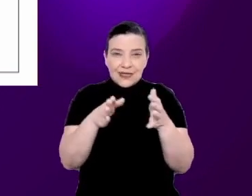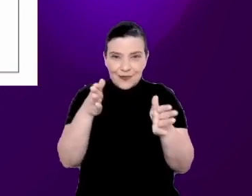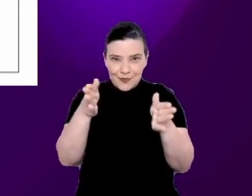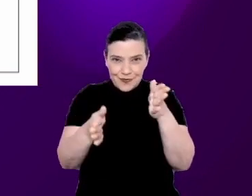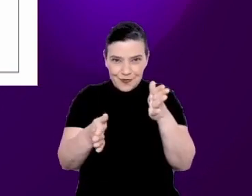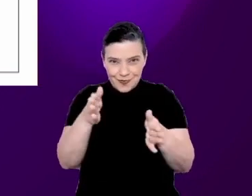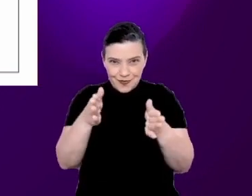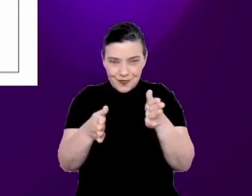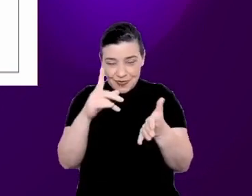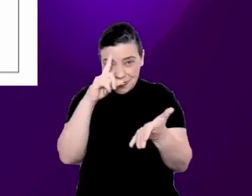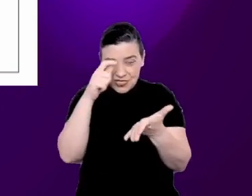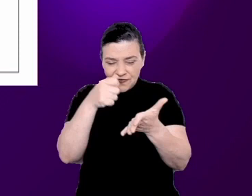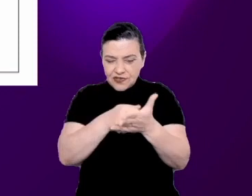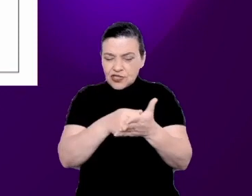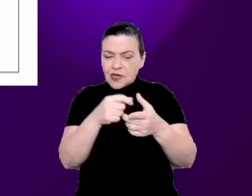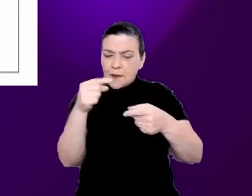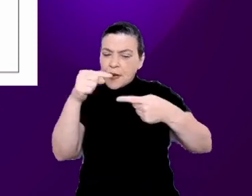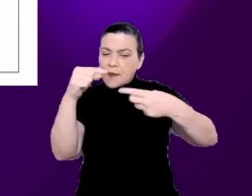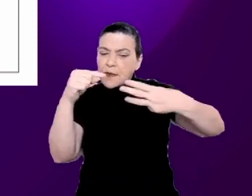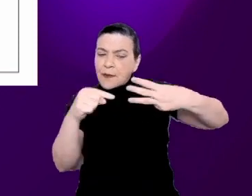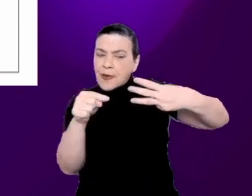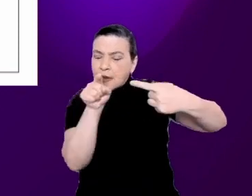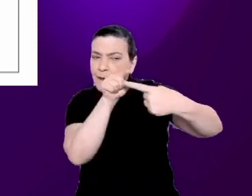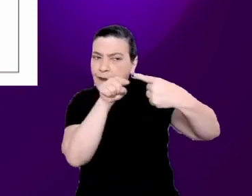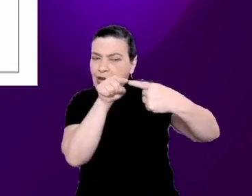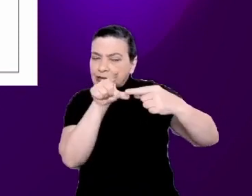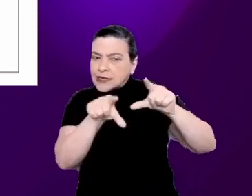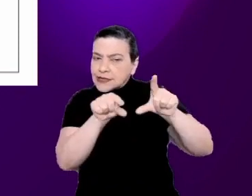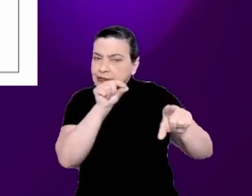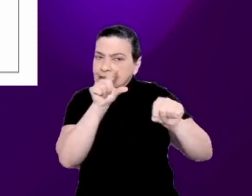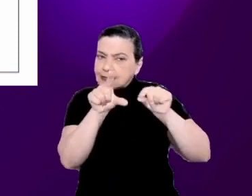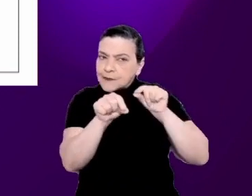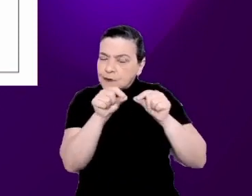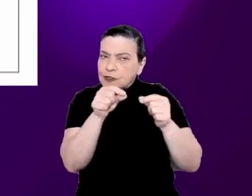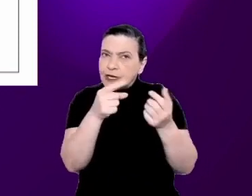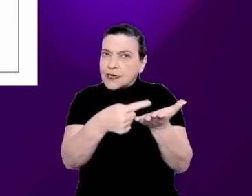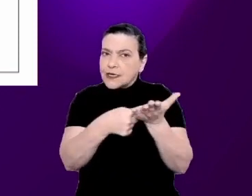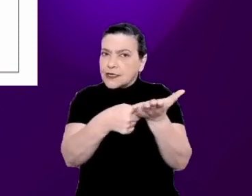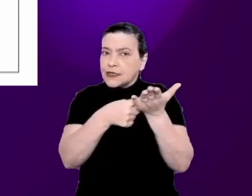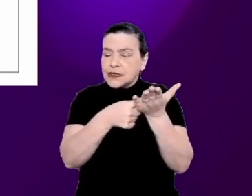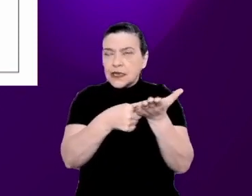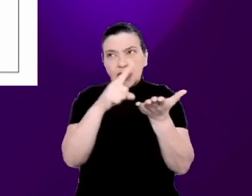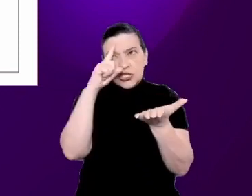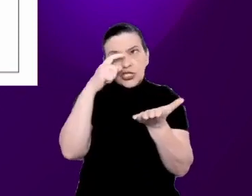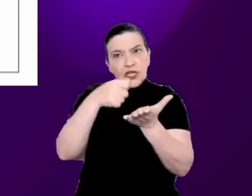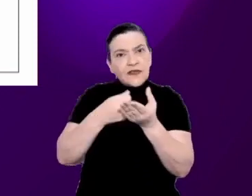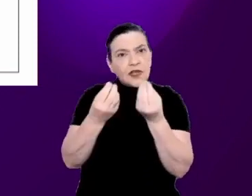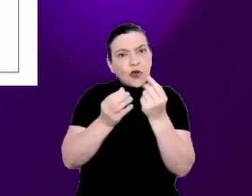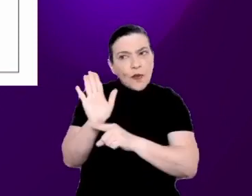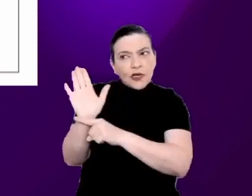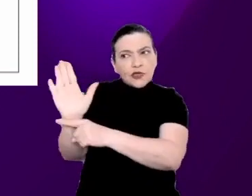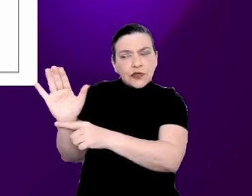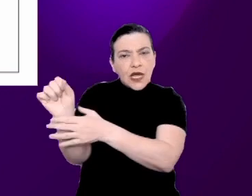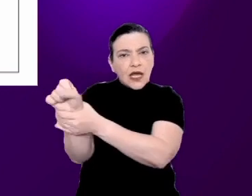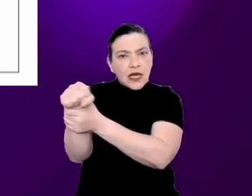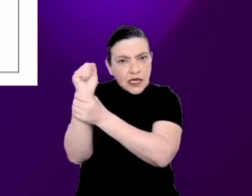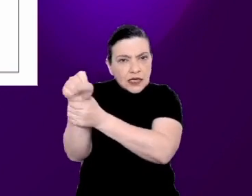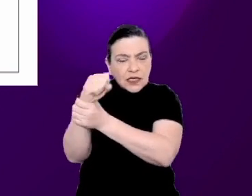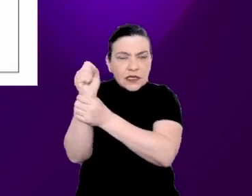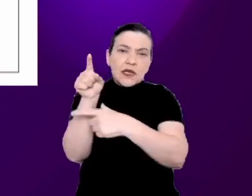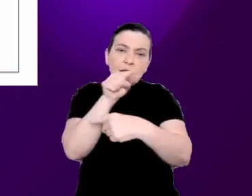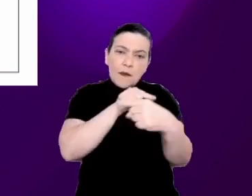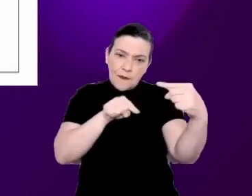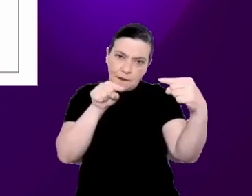momento de definição de metas, a gente define o objetivo da reabilitação através de metas SMART.